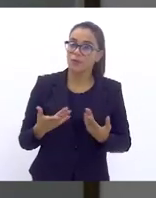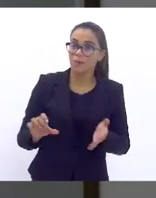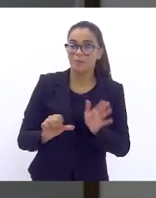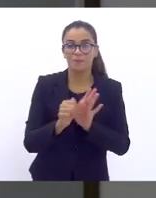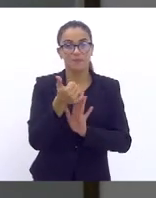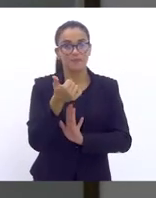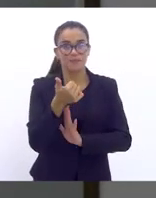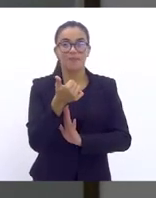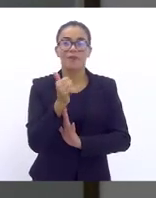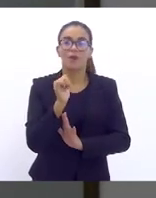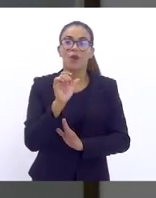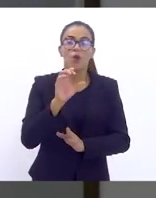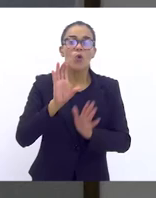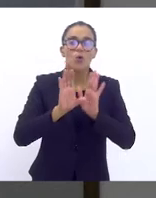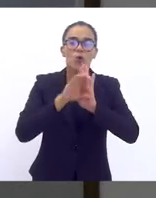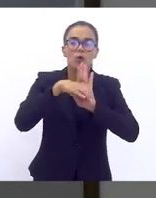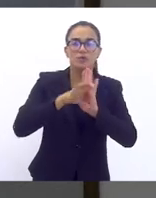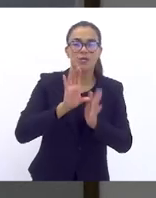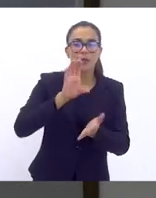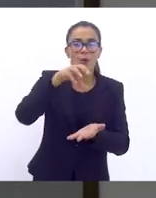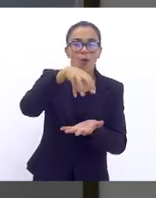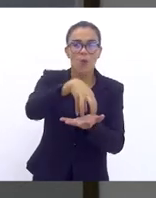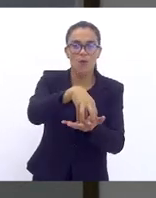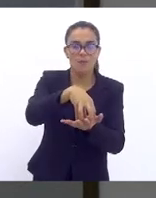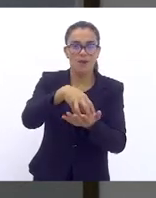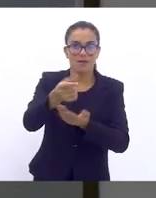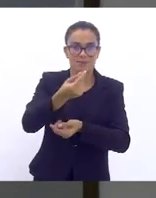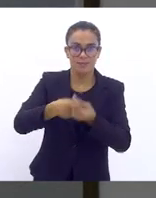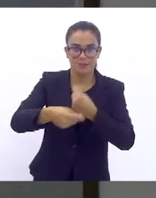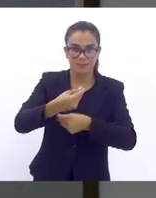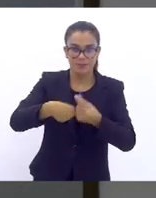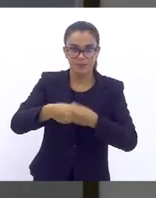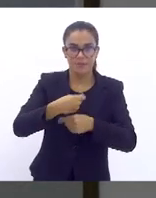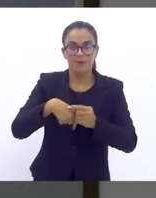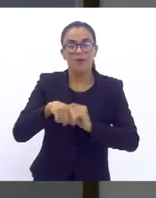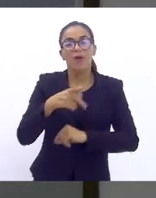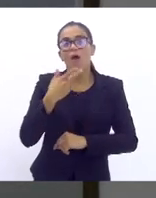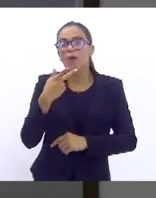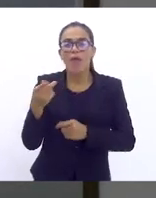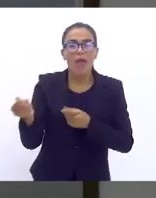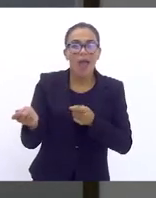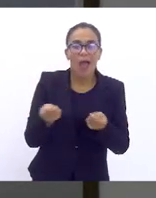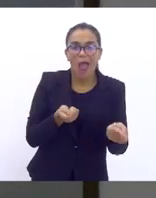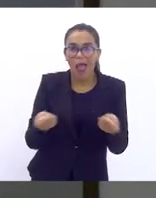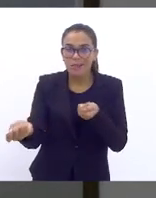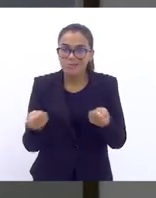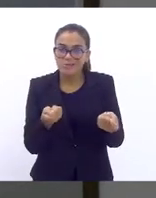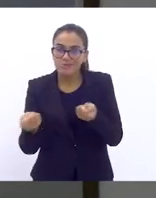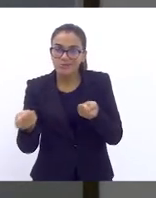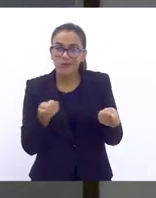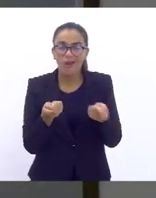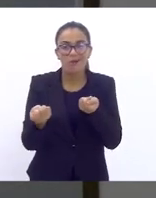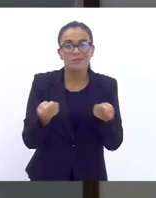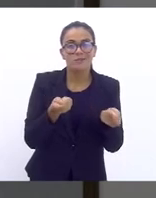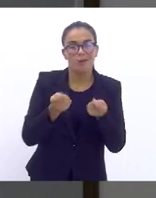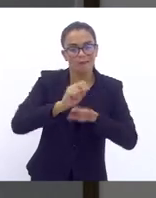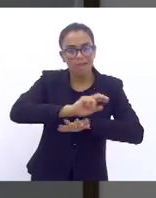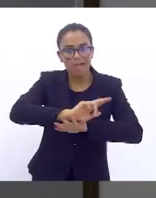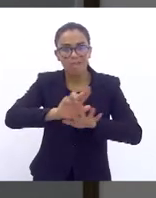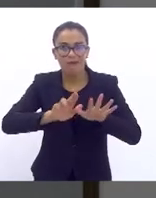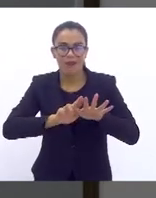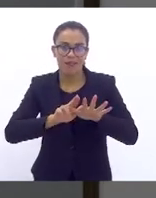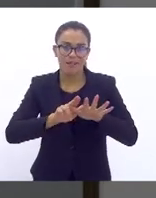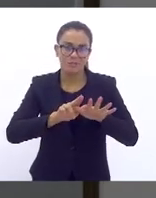primeiro conceito de complexo econômico ele pressupõe a articulação dos elos existentes entre as diferentes cadeias